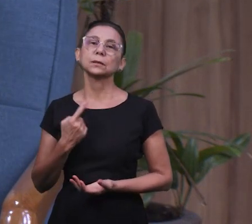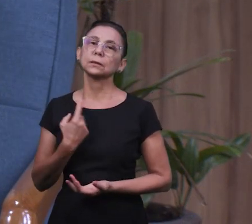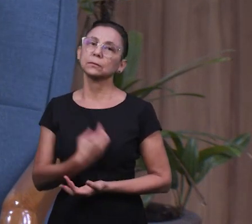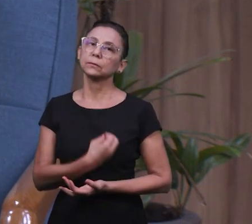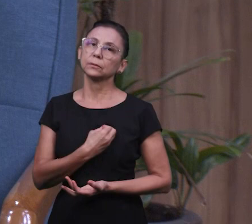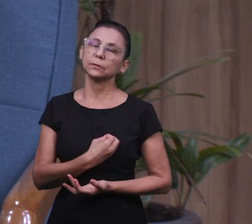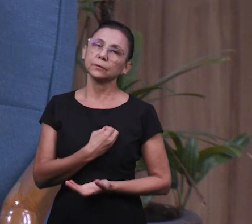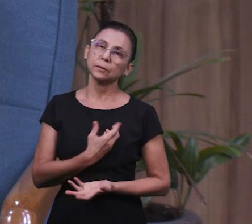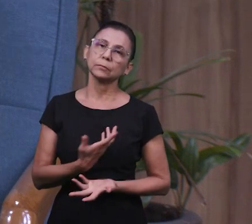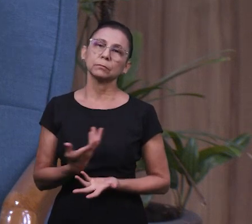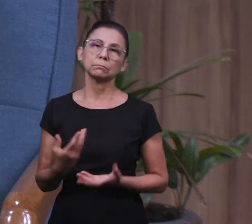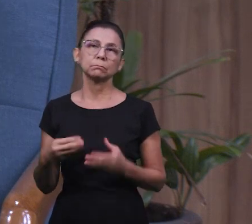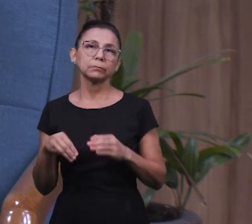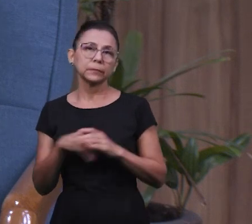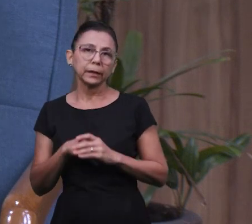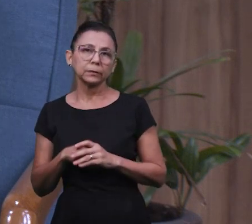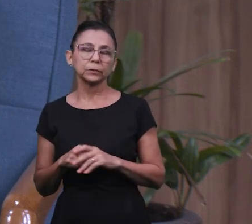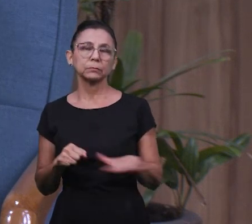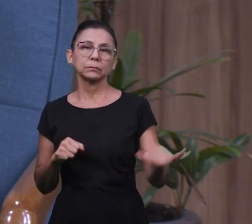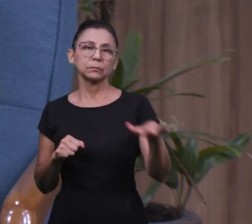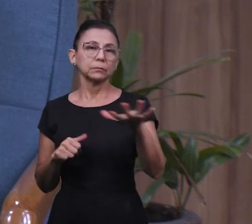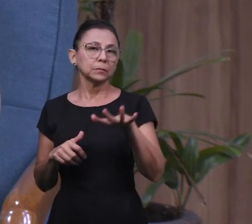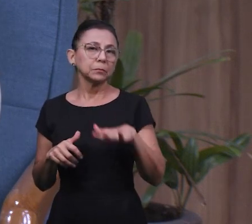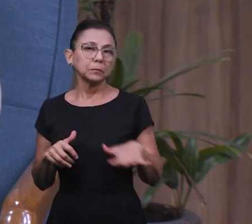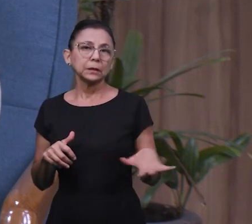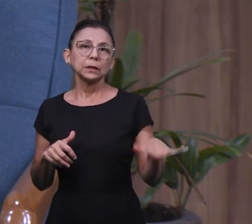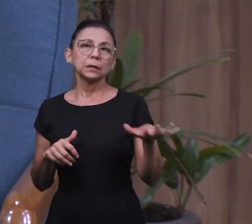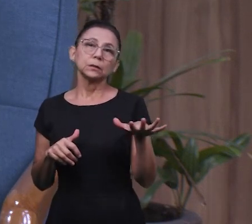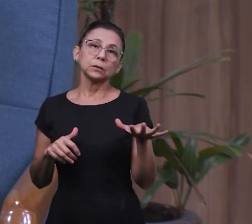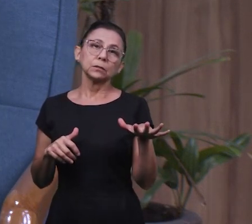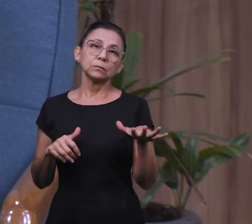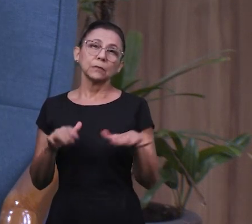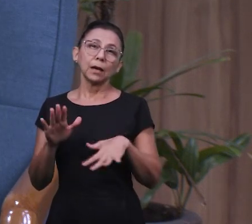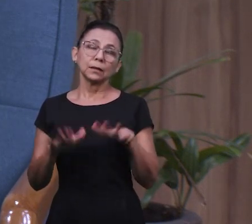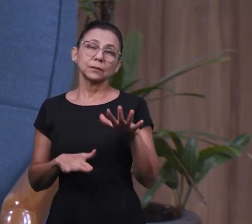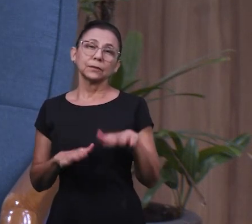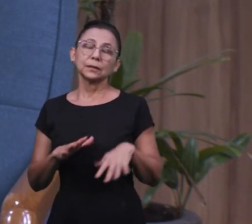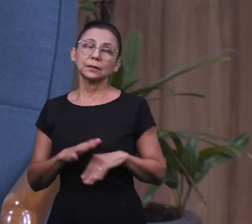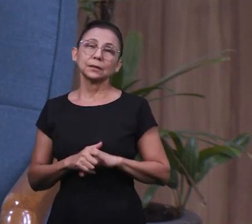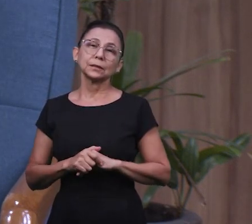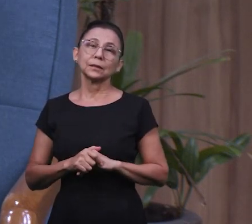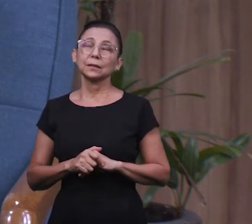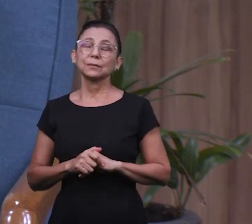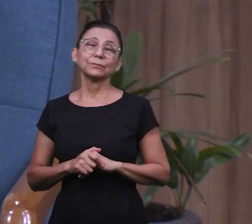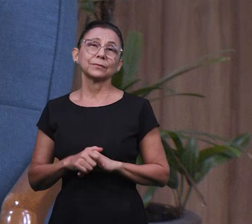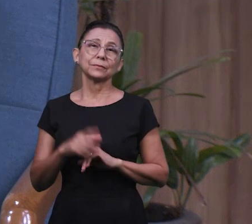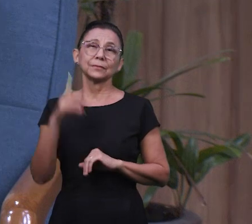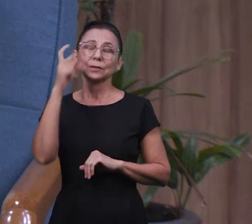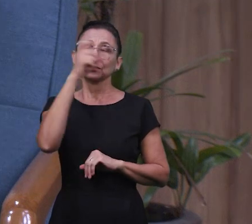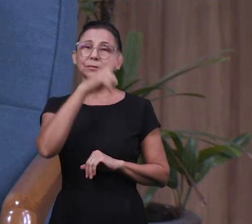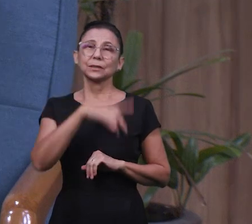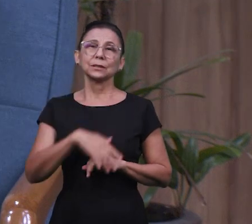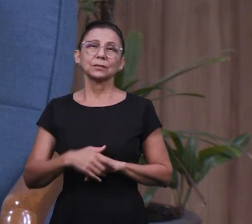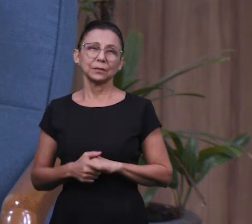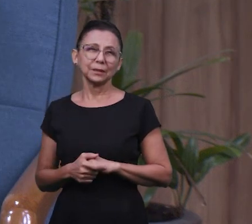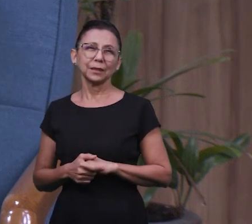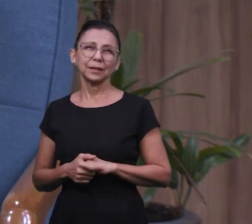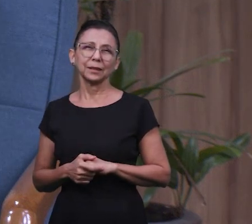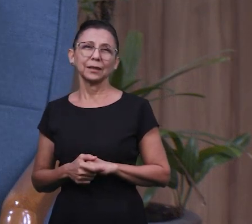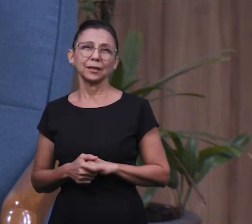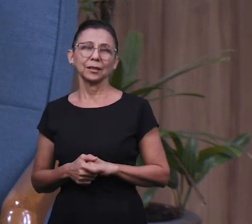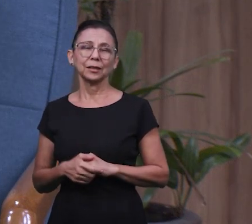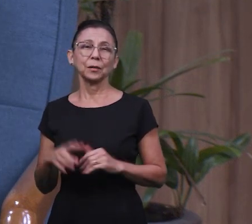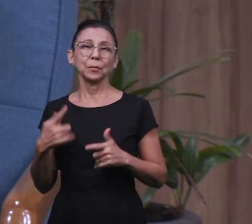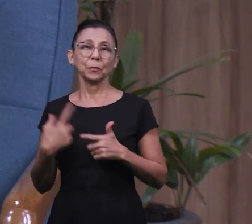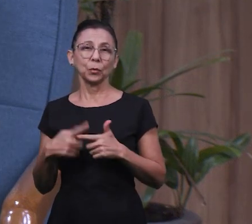vivendo dentro de um ambiente, muitas vezes até hostil à igreja, no seu propósito maior